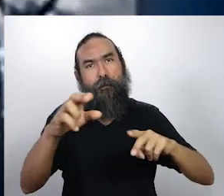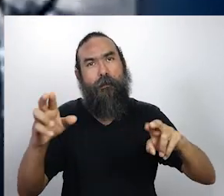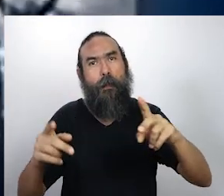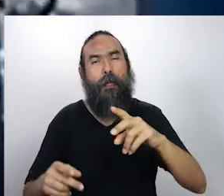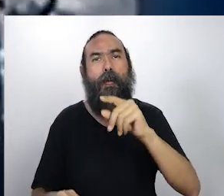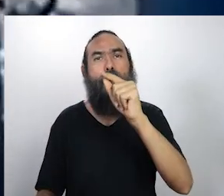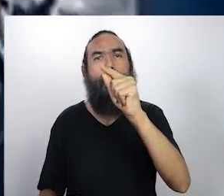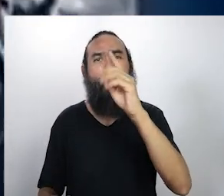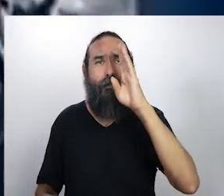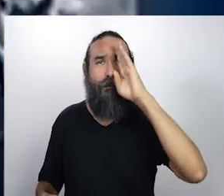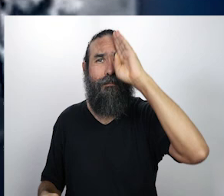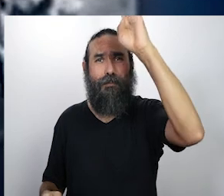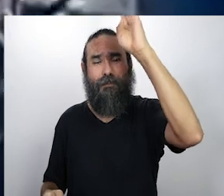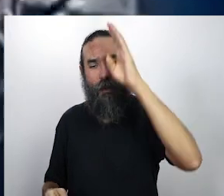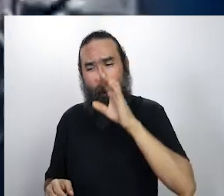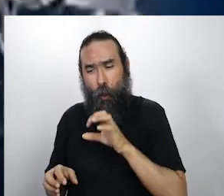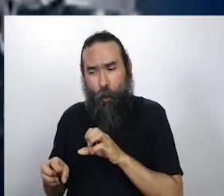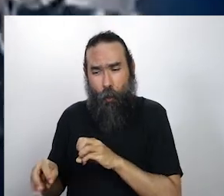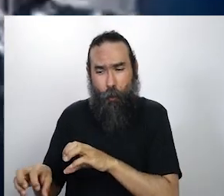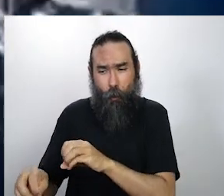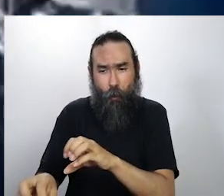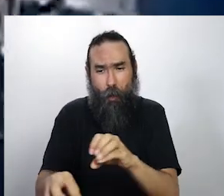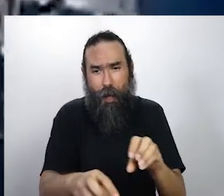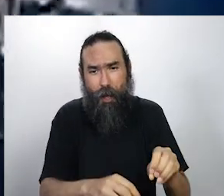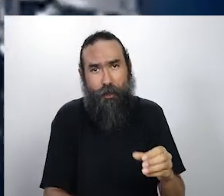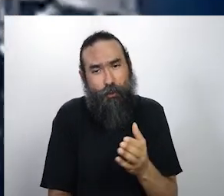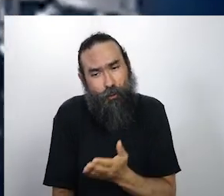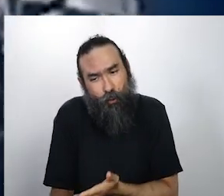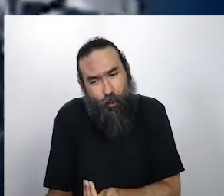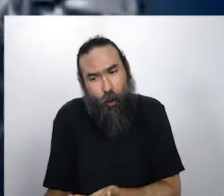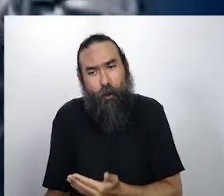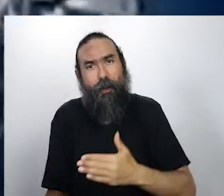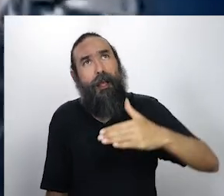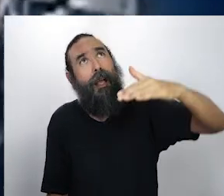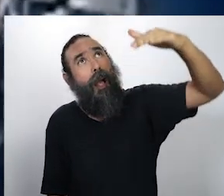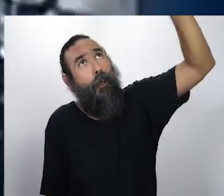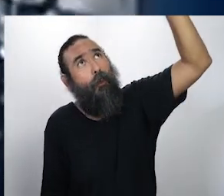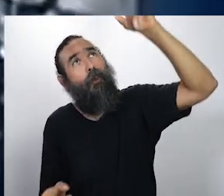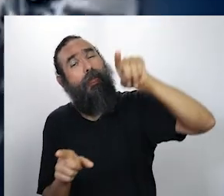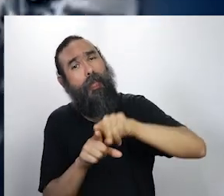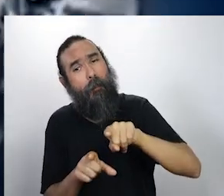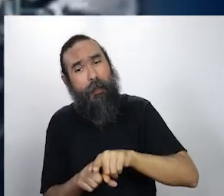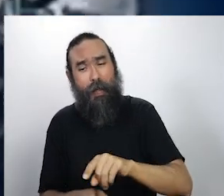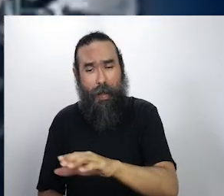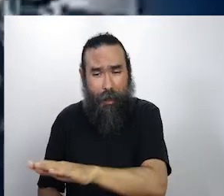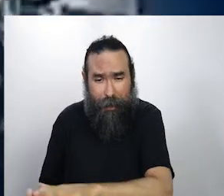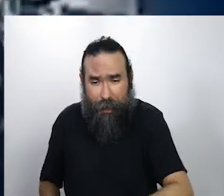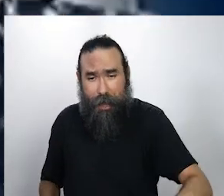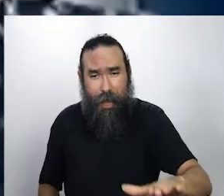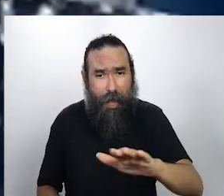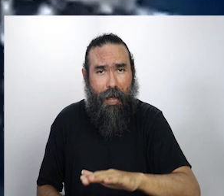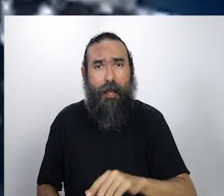adultos, a educação das crianças, a possibilidade de criação de outros conceitos,